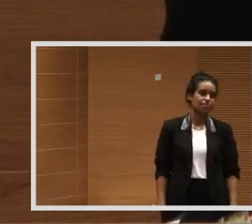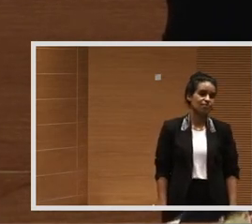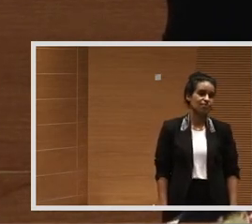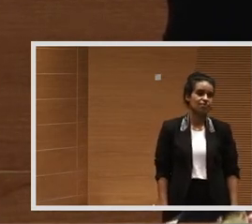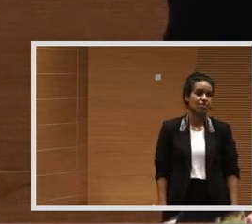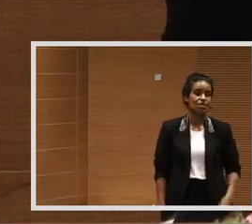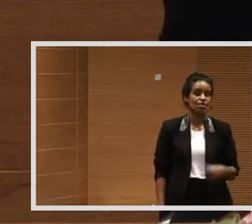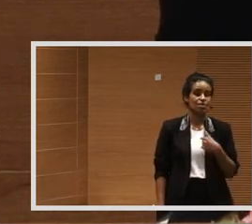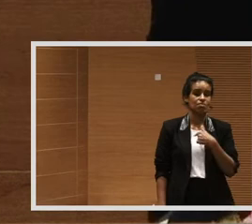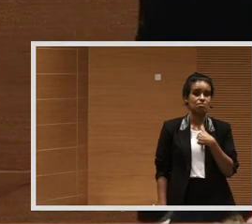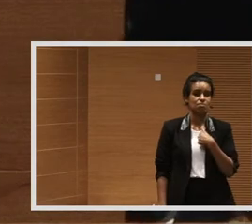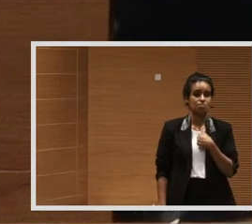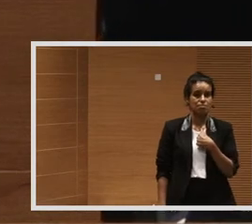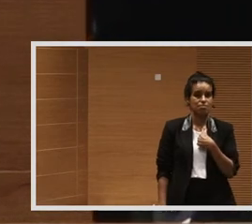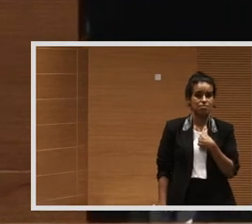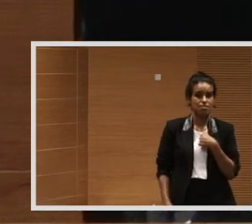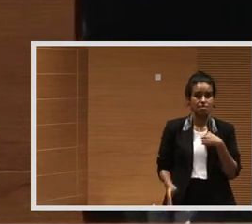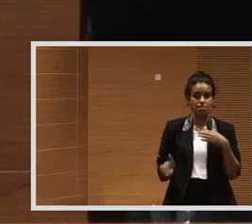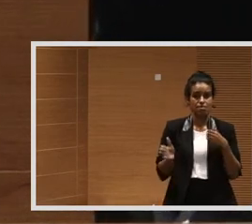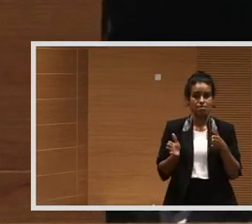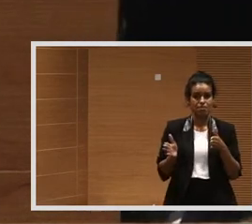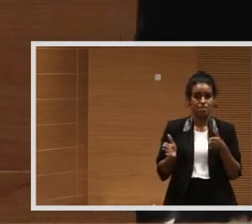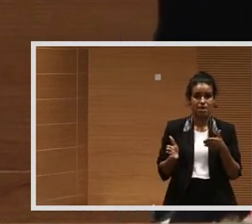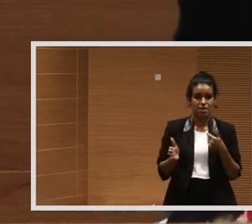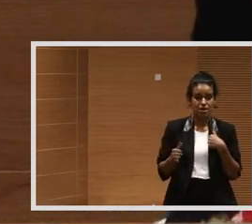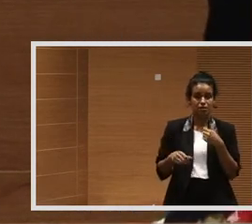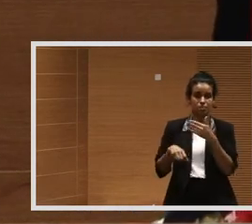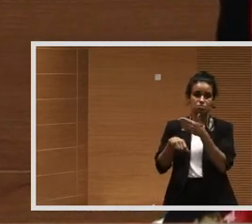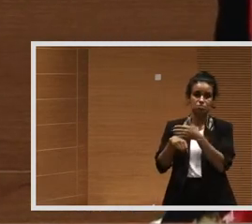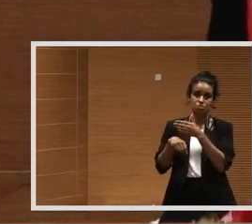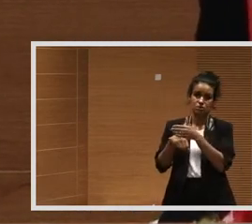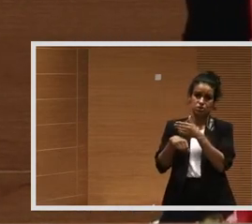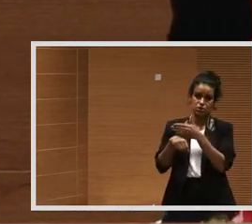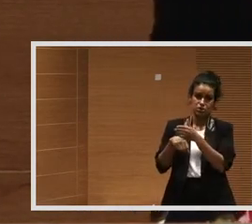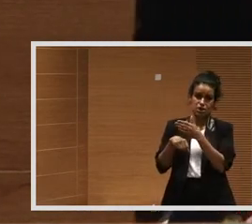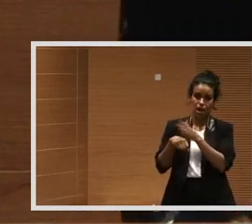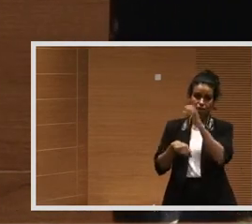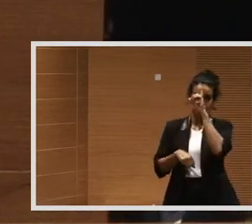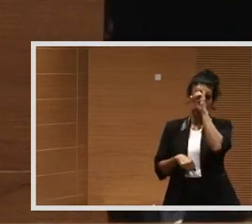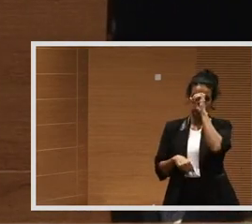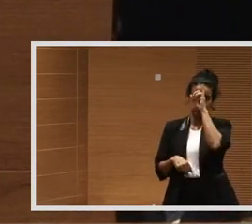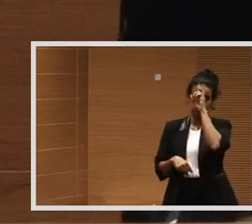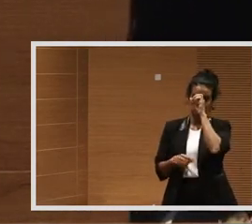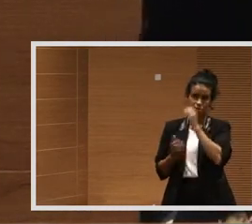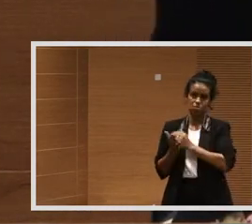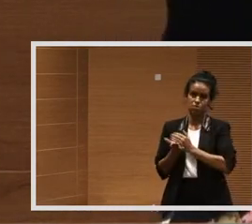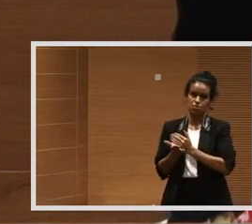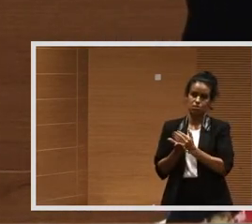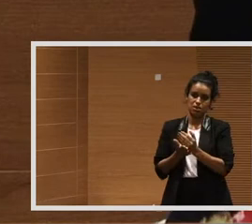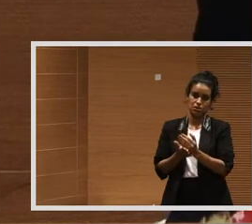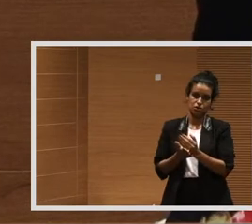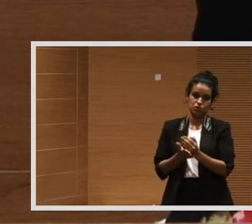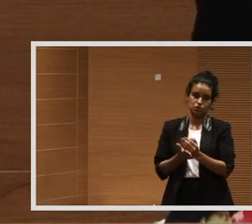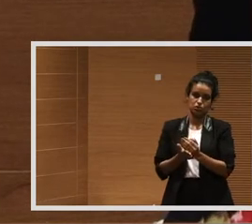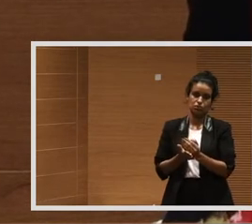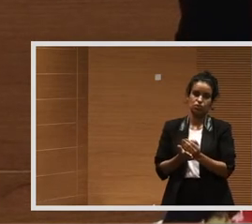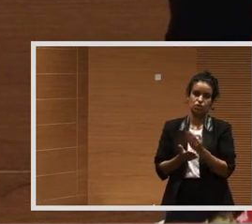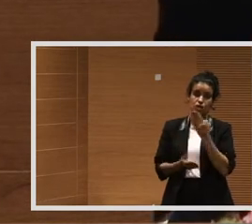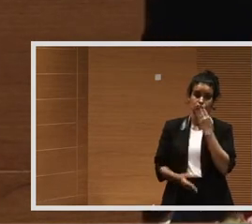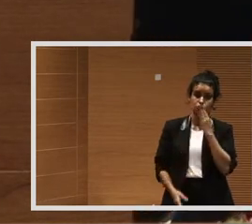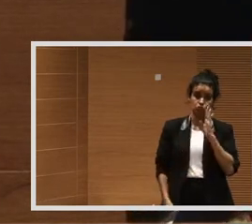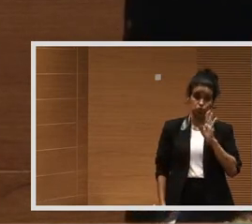na minha época de residência e de início, eu juro que eu peguei